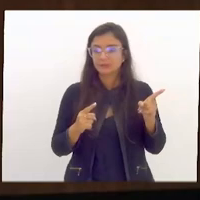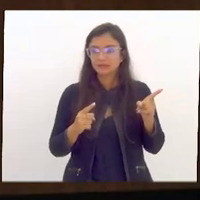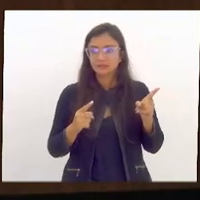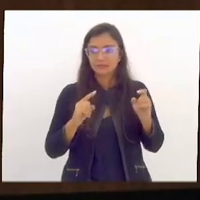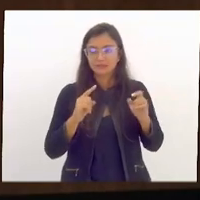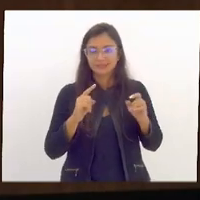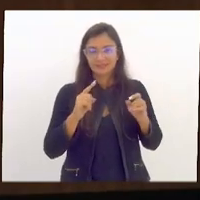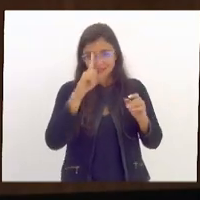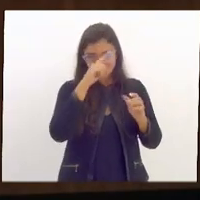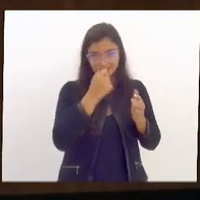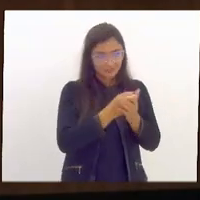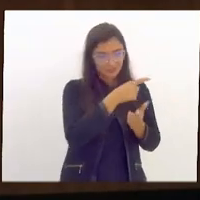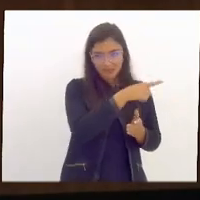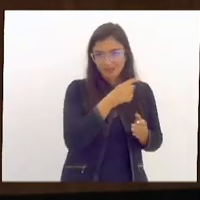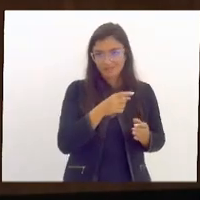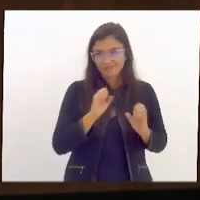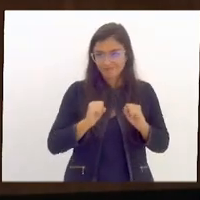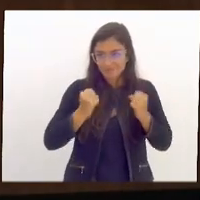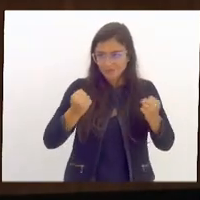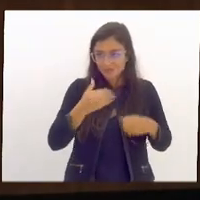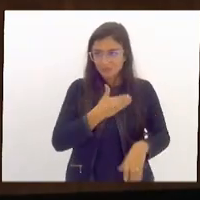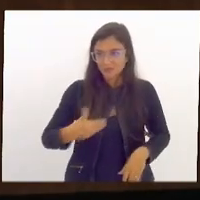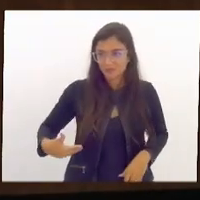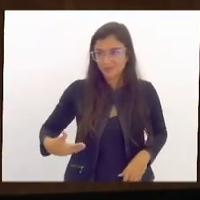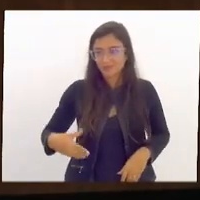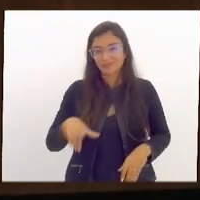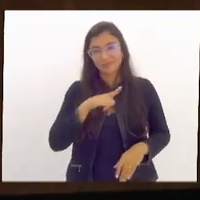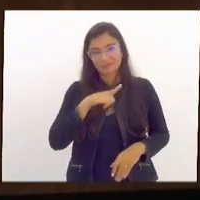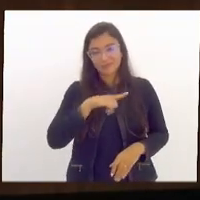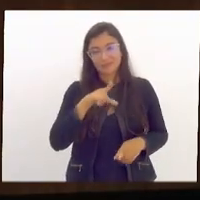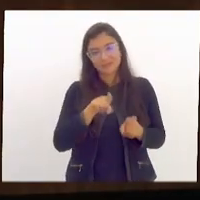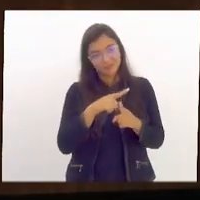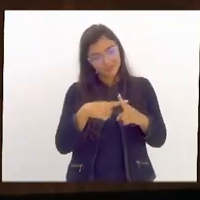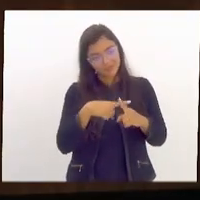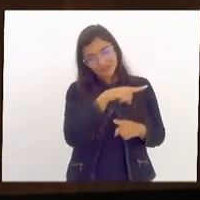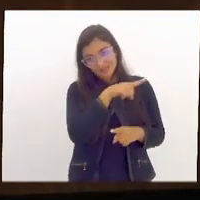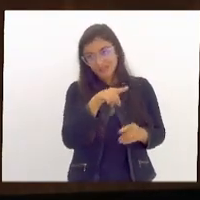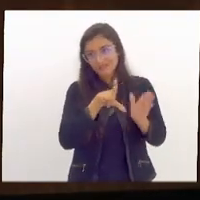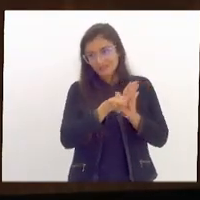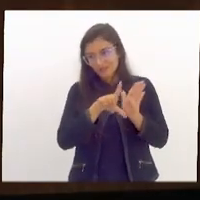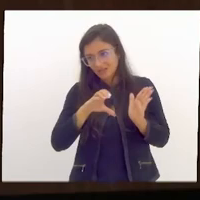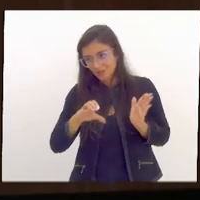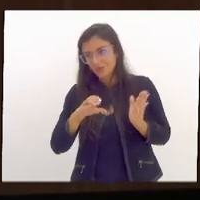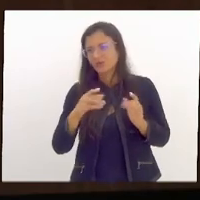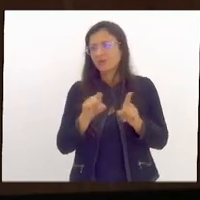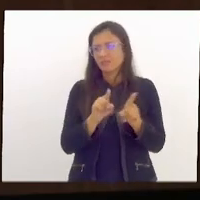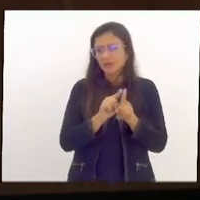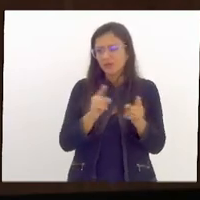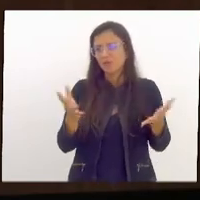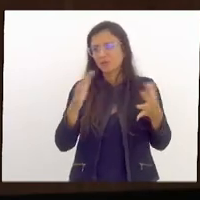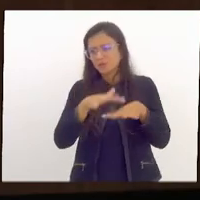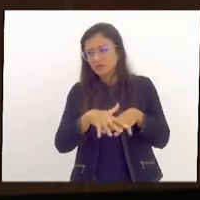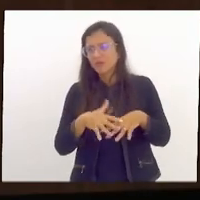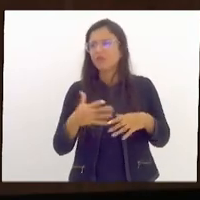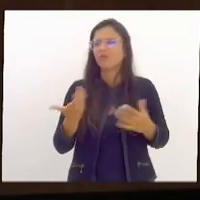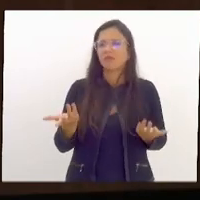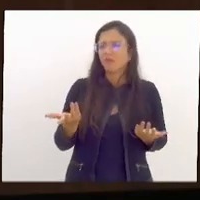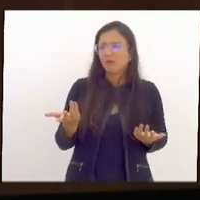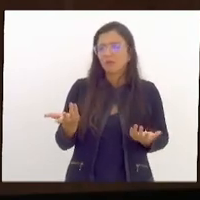já praticada pela Defensoria Pública, que tem uma política de cotas e de inclusão